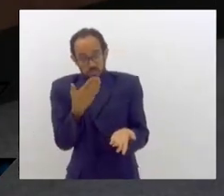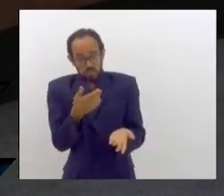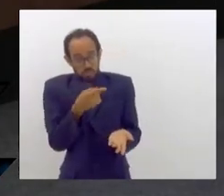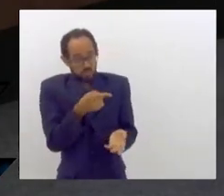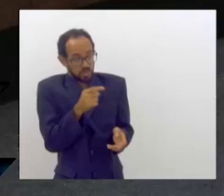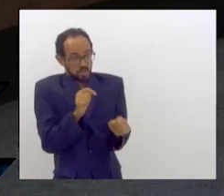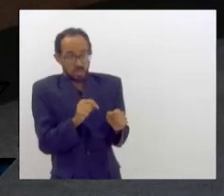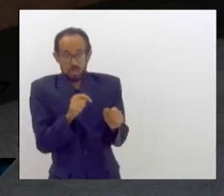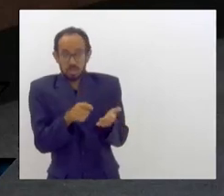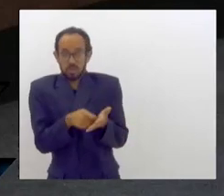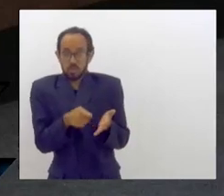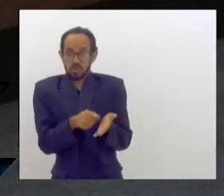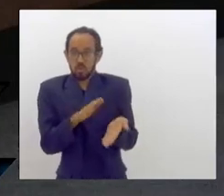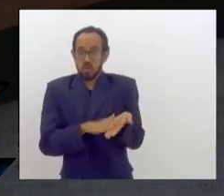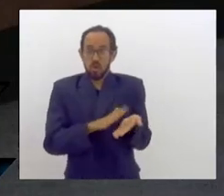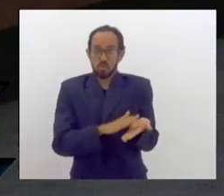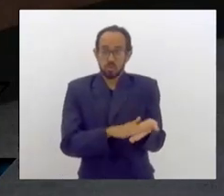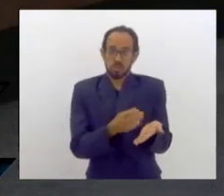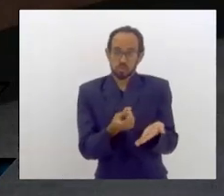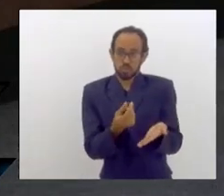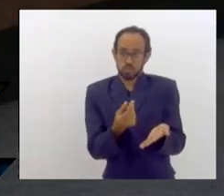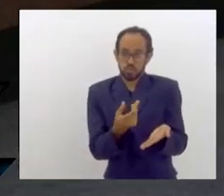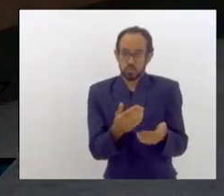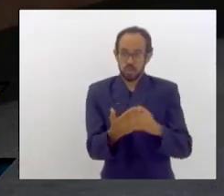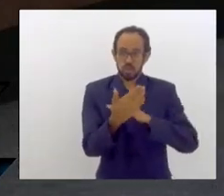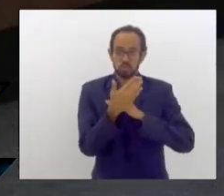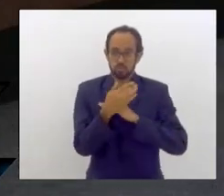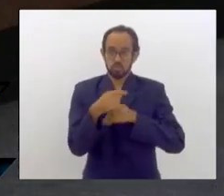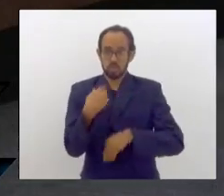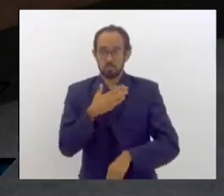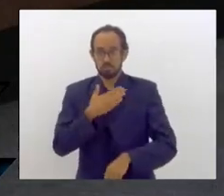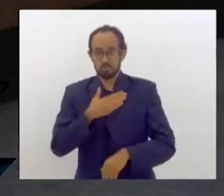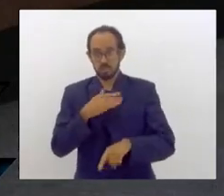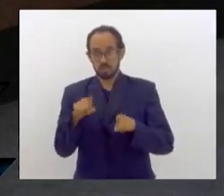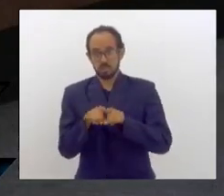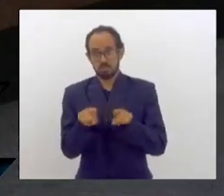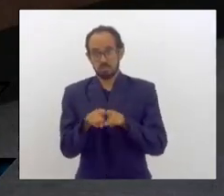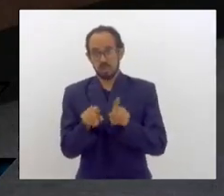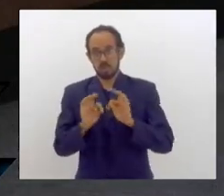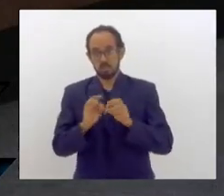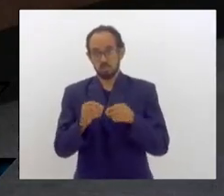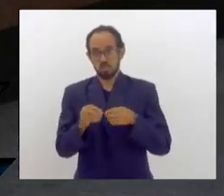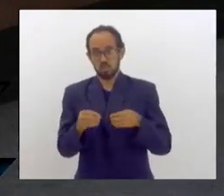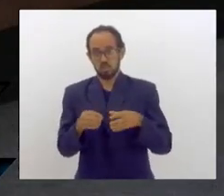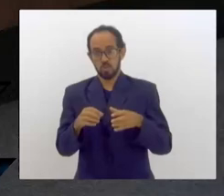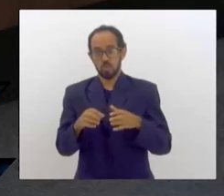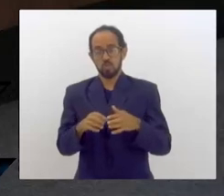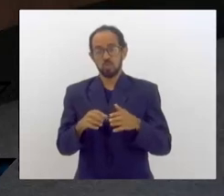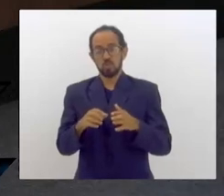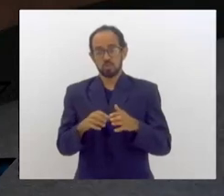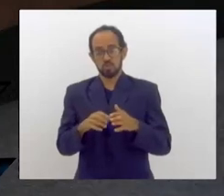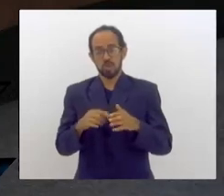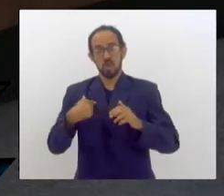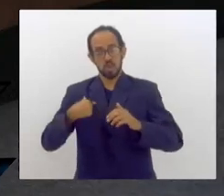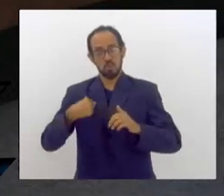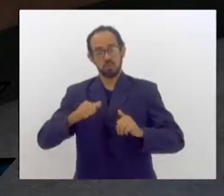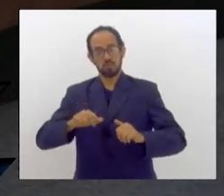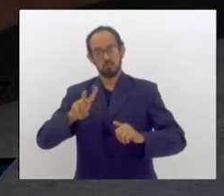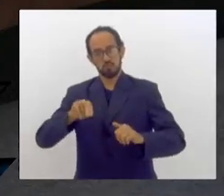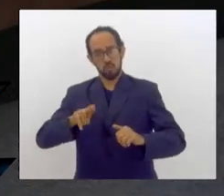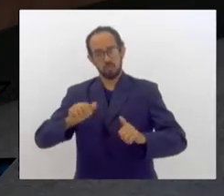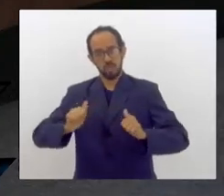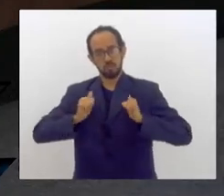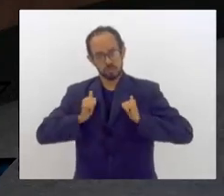possa cobrar esse dinheiro dessas produtoras. Me ajude também, ajude toda a bancada nossa aqui cultural. Então, eu vou me abster desse voto, porque eu sei